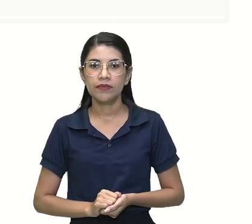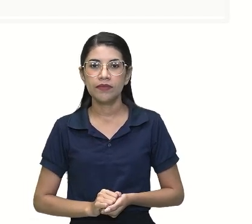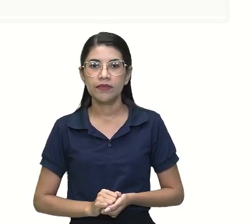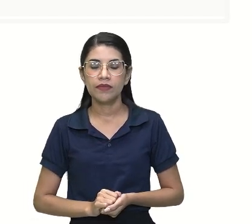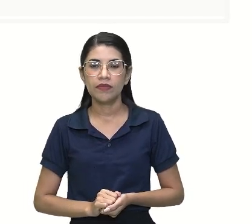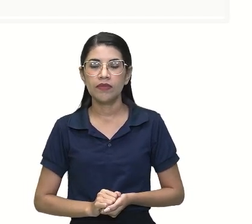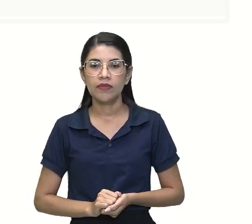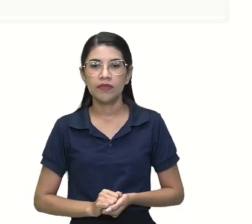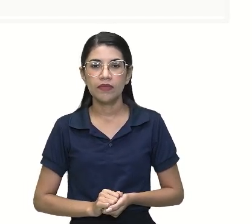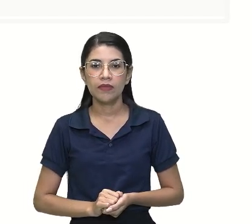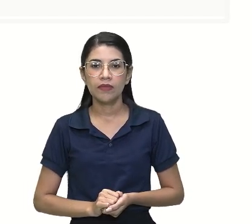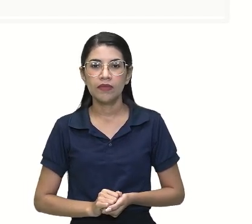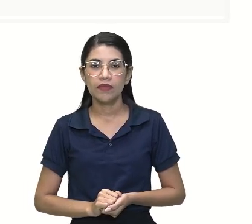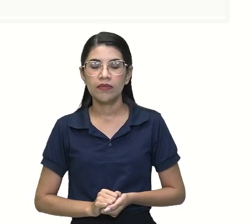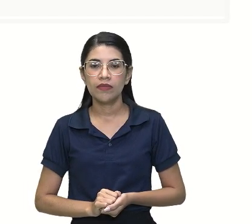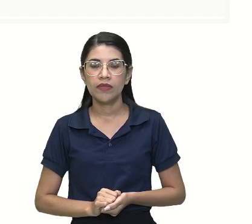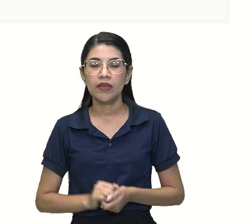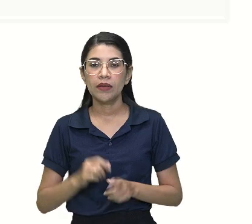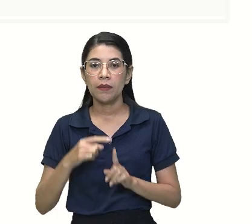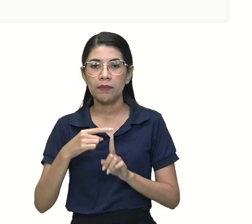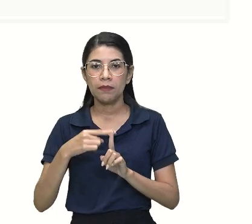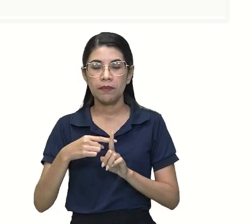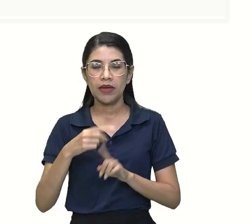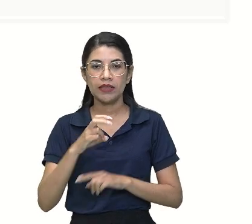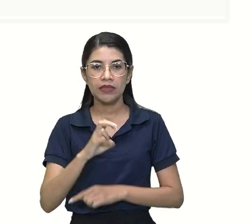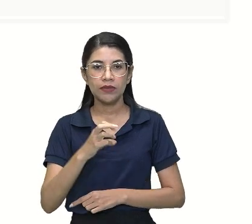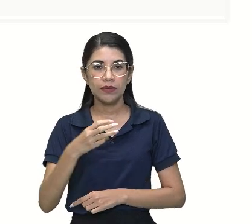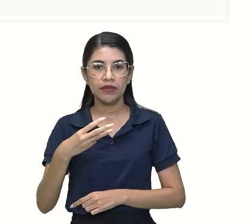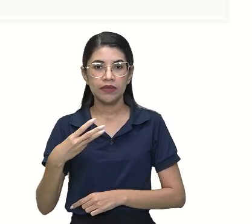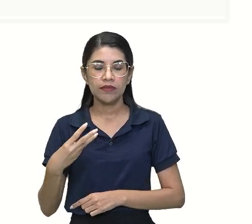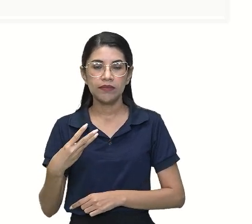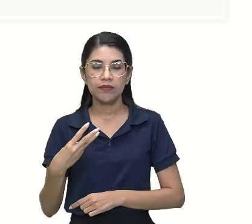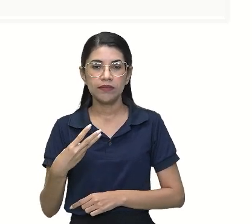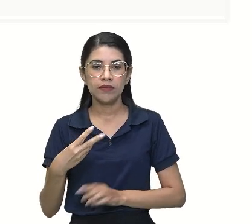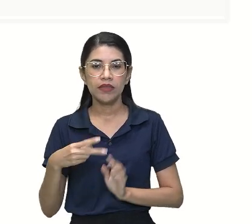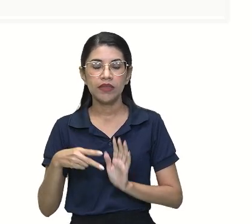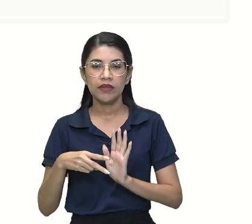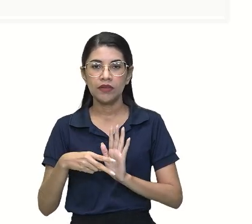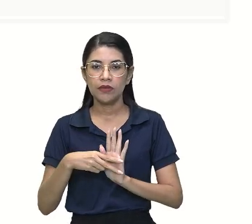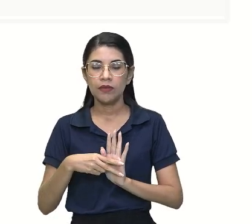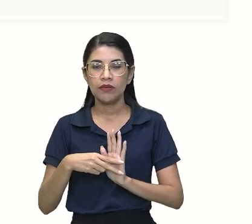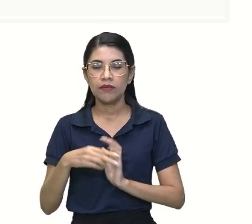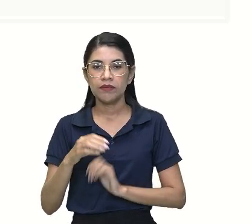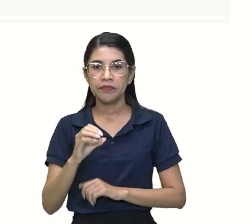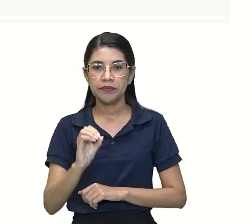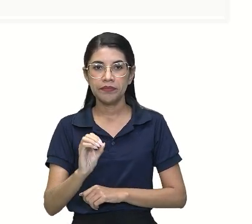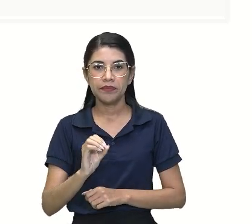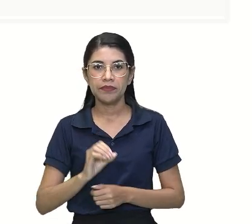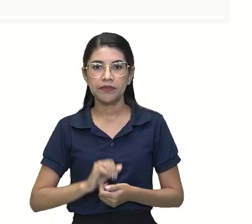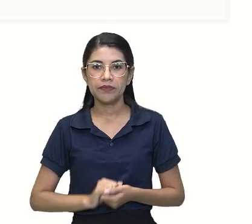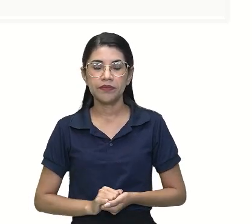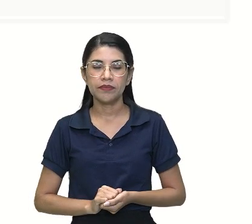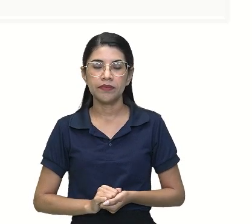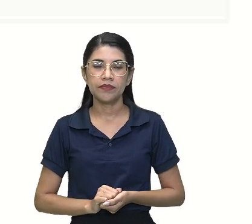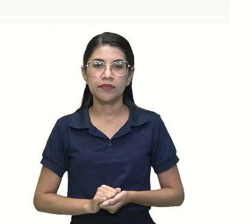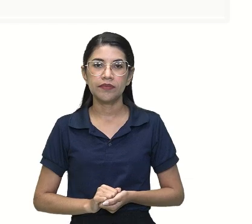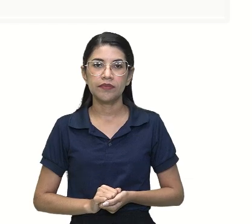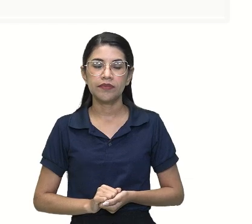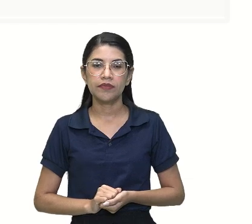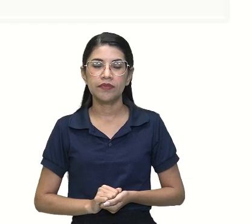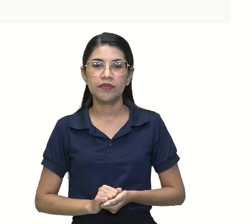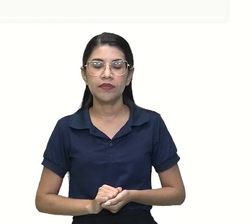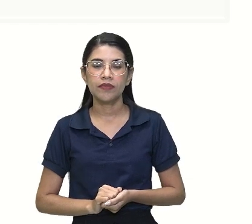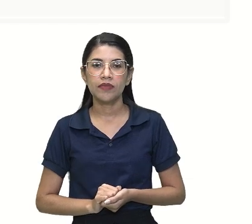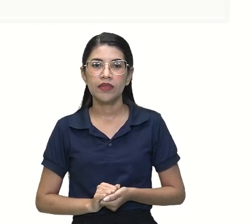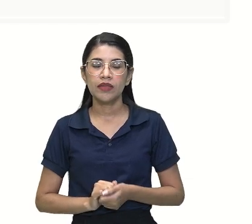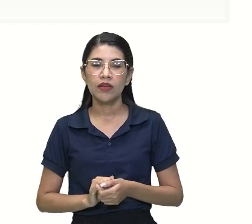Eu esqueci do 53. Mais 53, tá? E aí, do lado